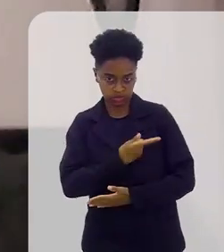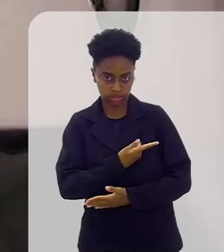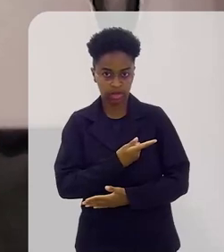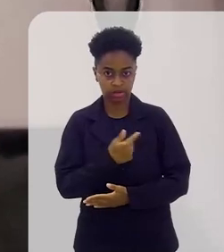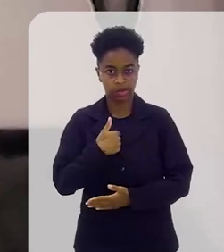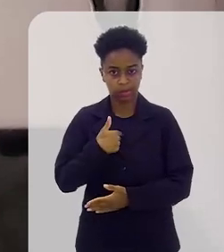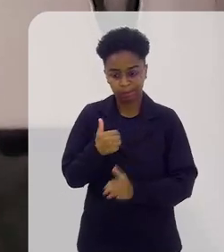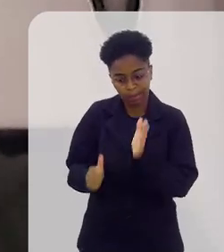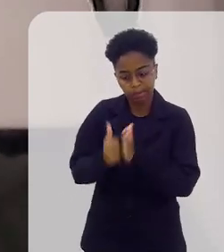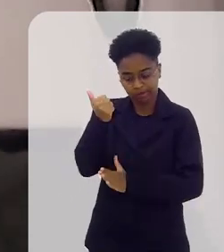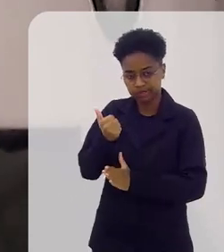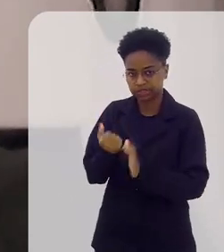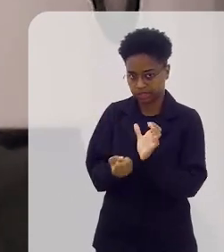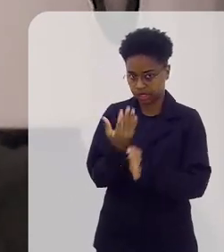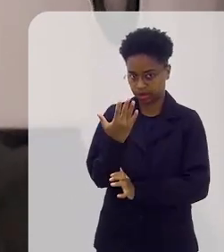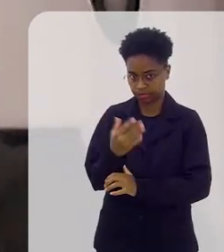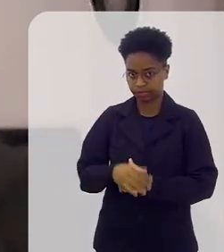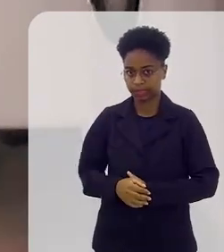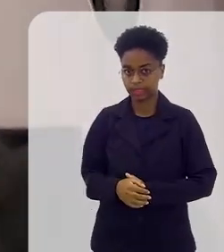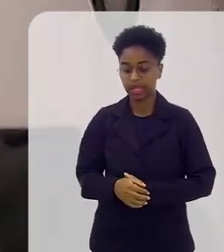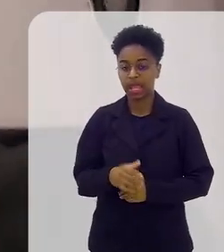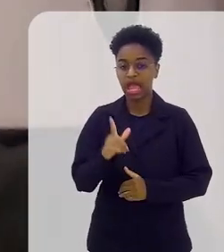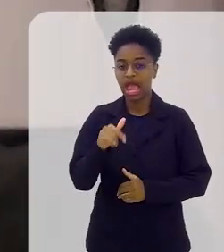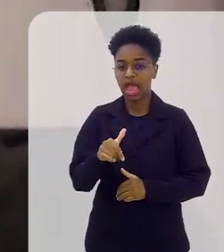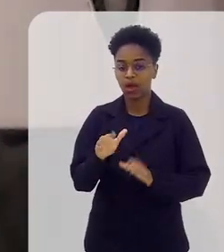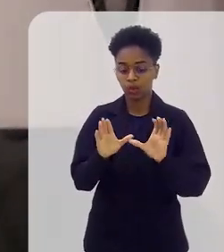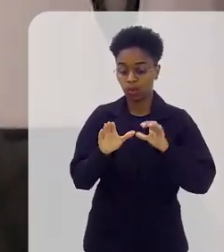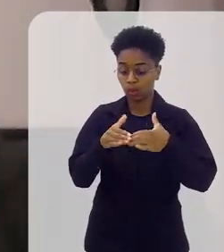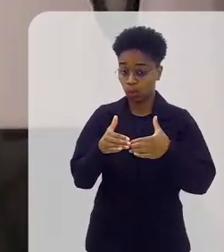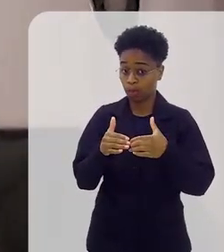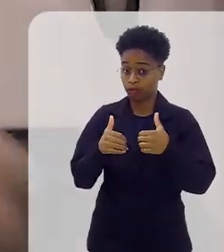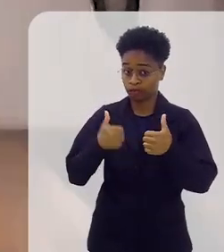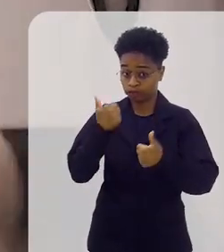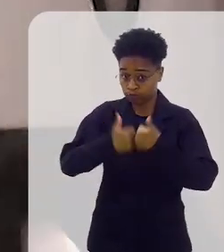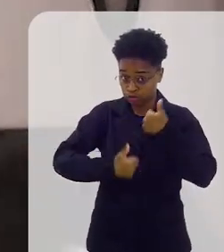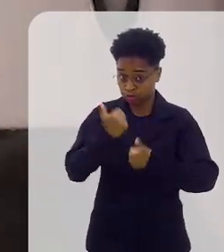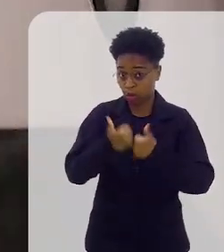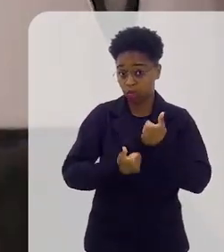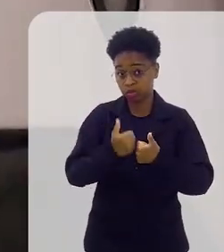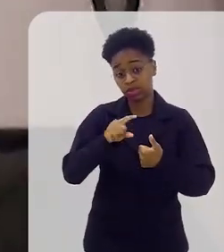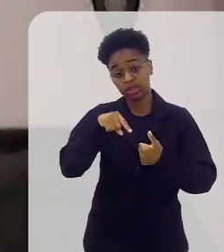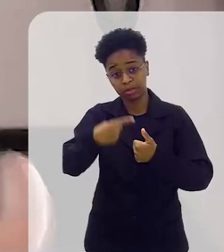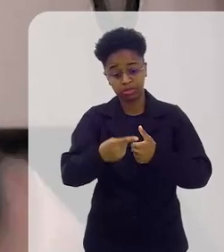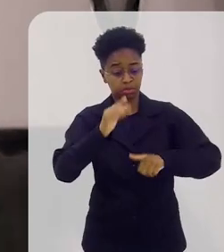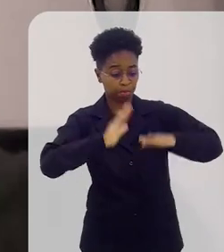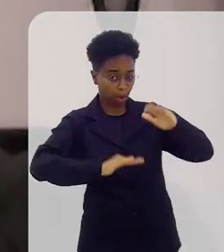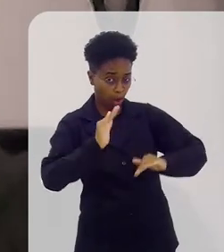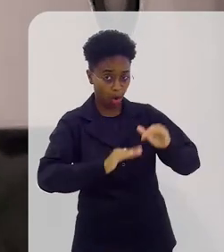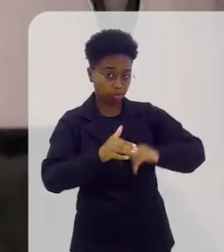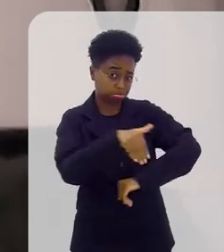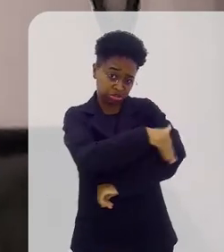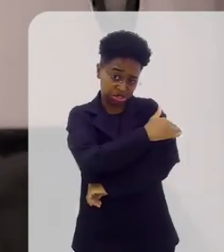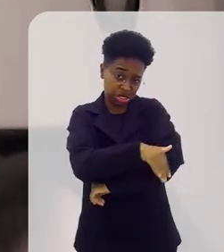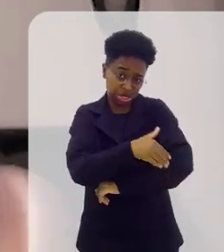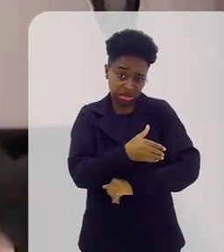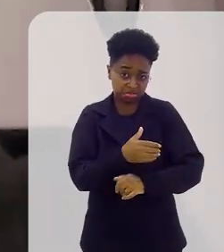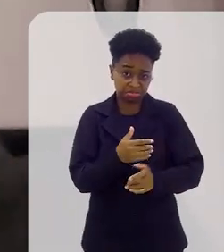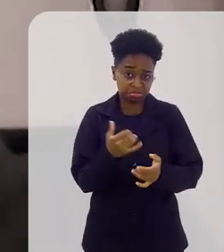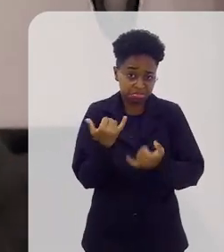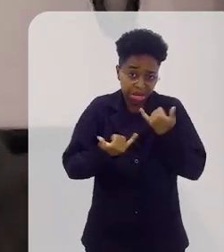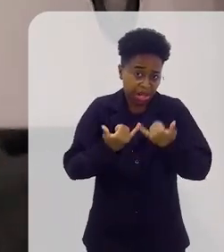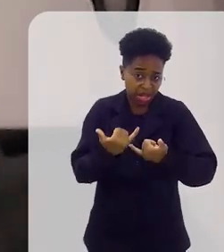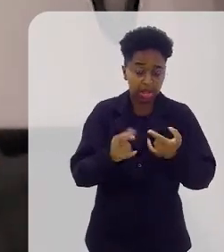da Pedra, que foi a primeira escola que eu fiz depois da minha estreia na Caprichosa. Era um time de futebol que virou um bloco de